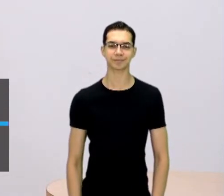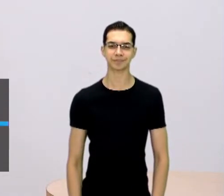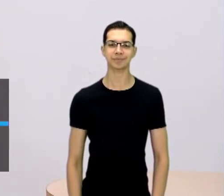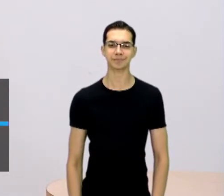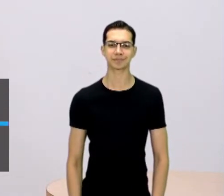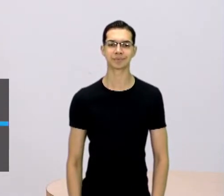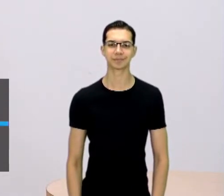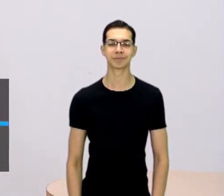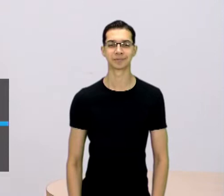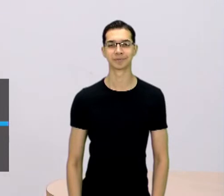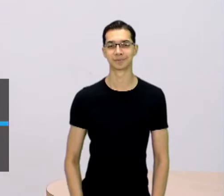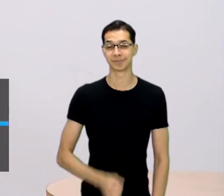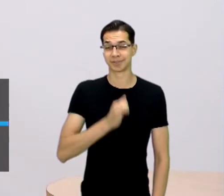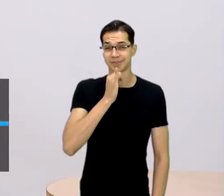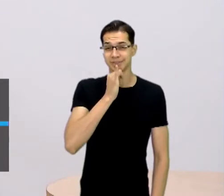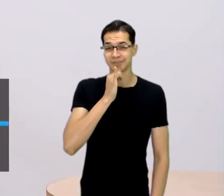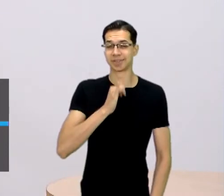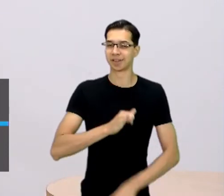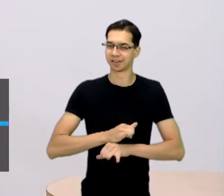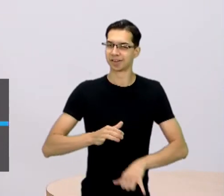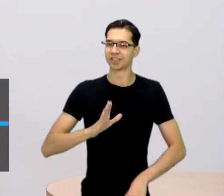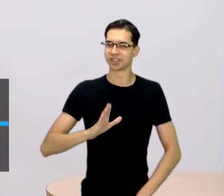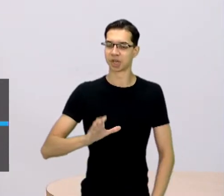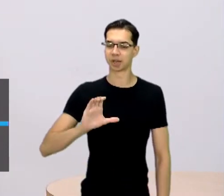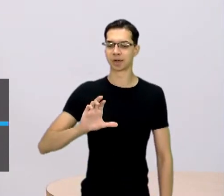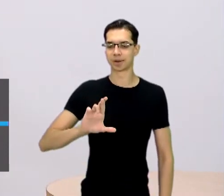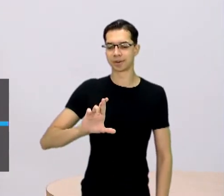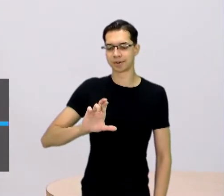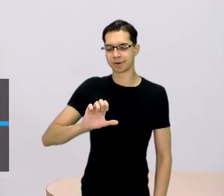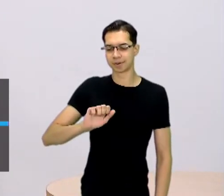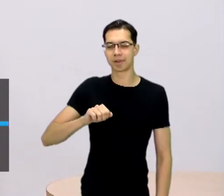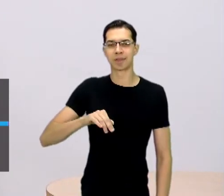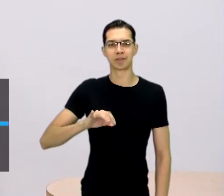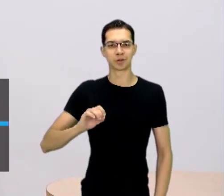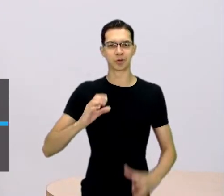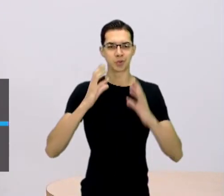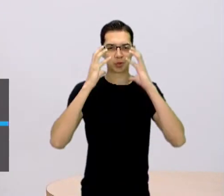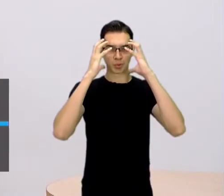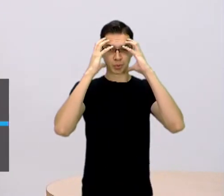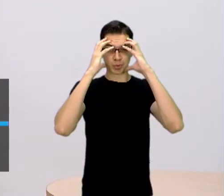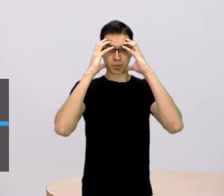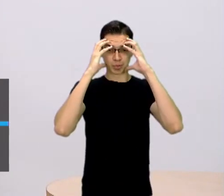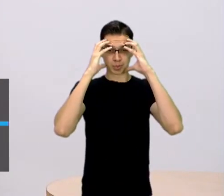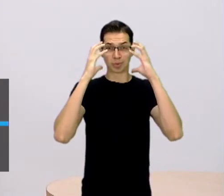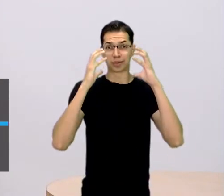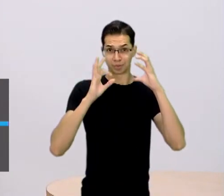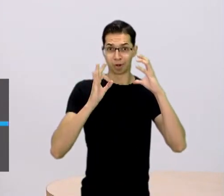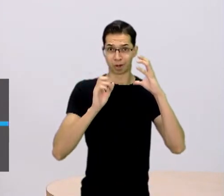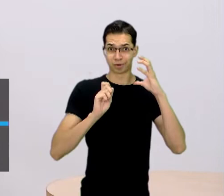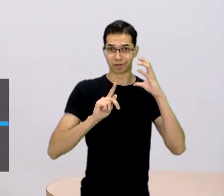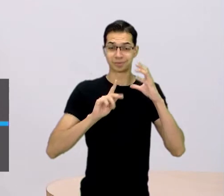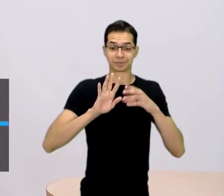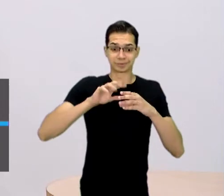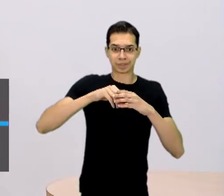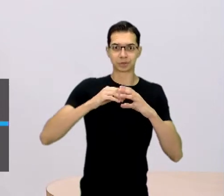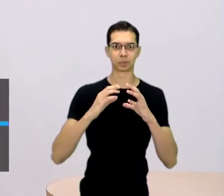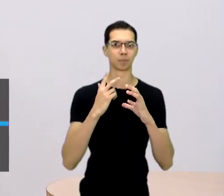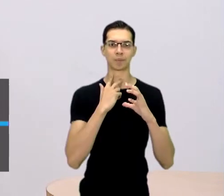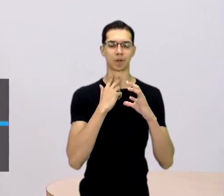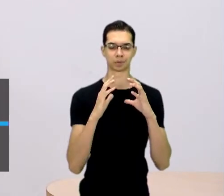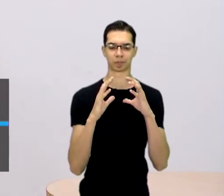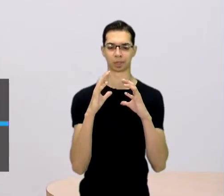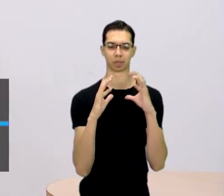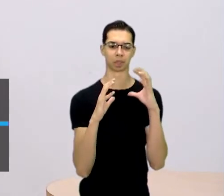do meu crânio, que eles não podem ficar se movimentando aqui dentro da minha cabeça, eles têm que ficar ali paradinhos para proteger